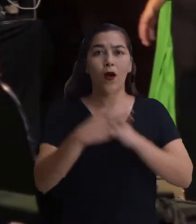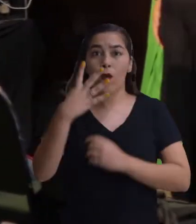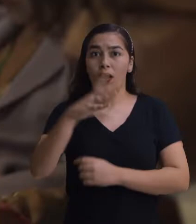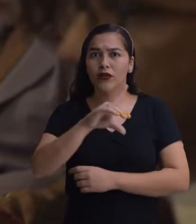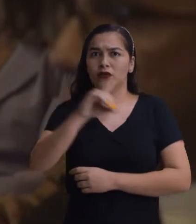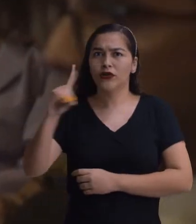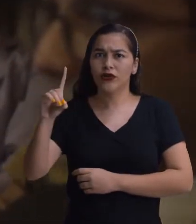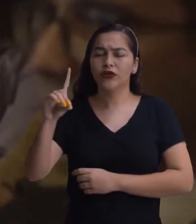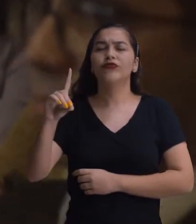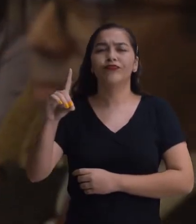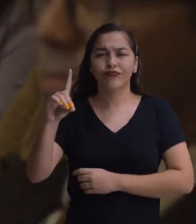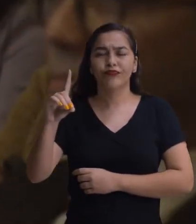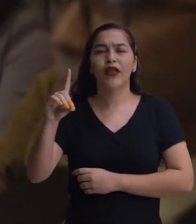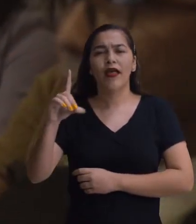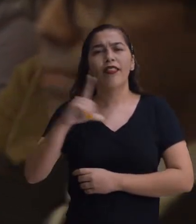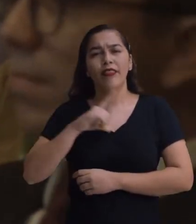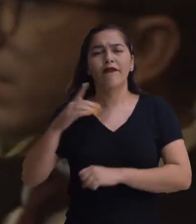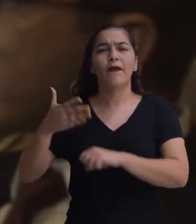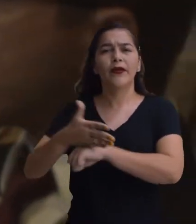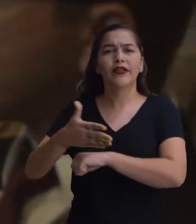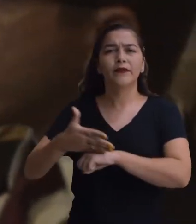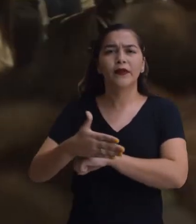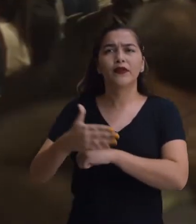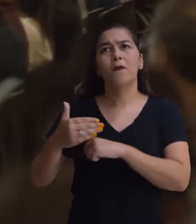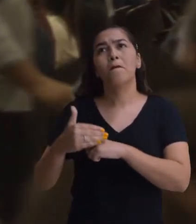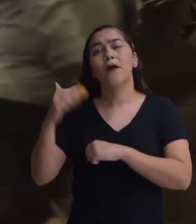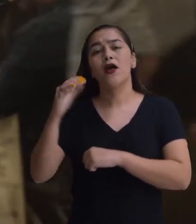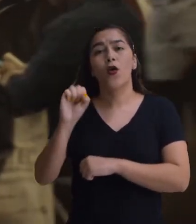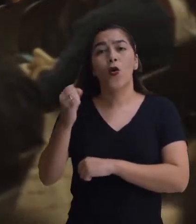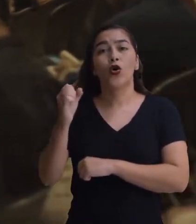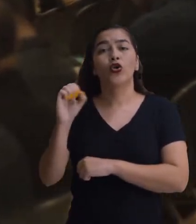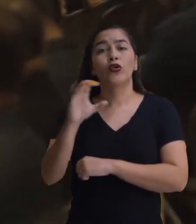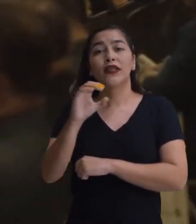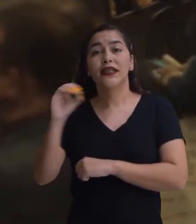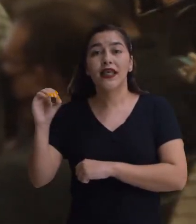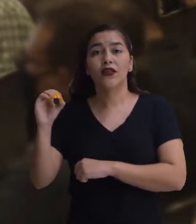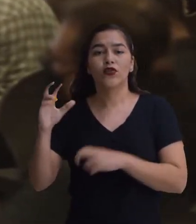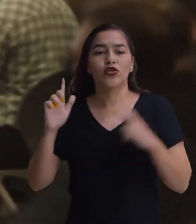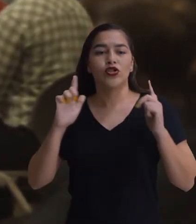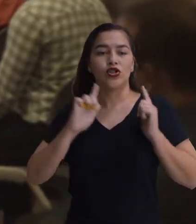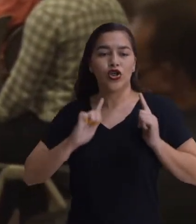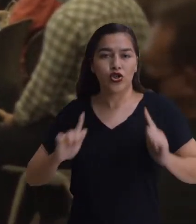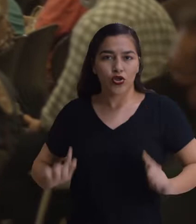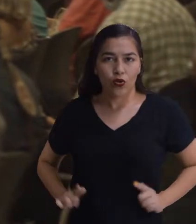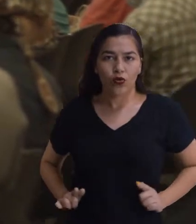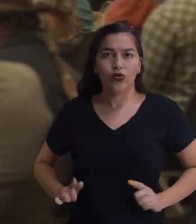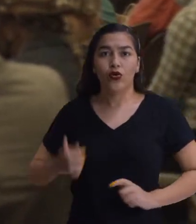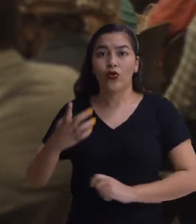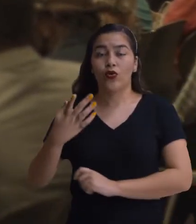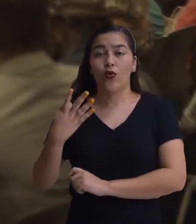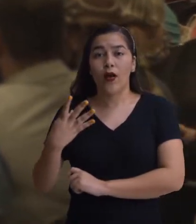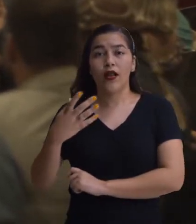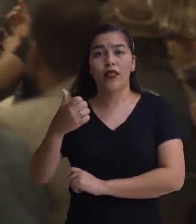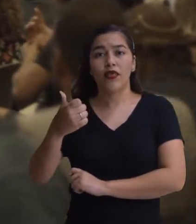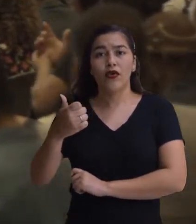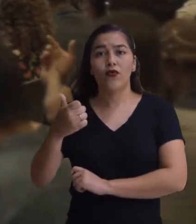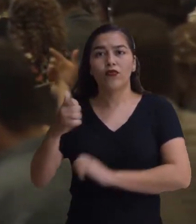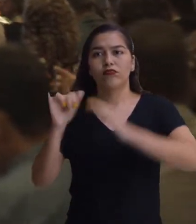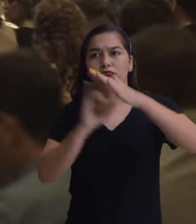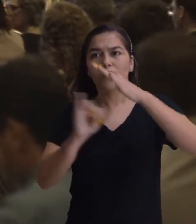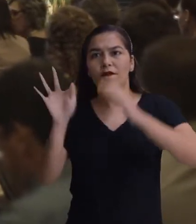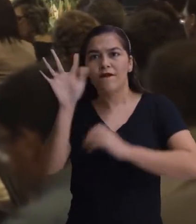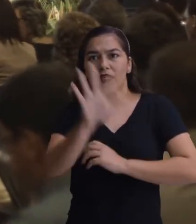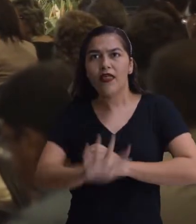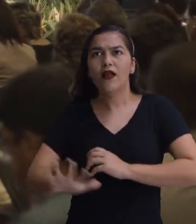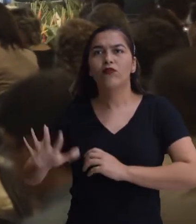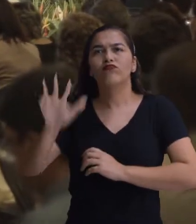Foram 4 dias de programação intensa, que contou com a participação dos mais de 800 gestores das 41 instituições